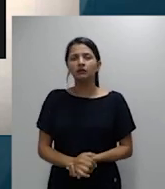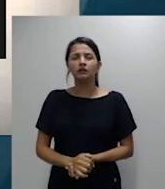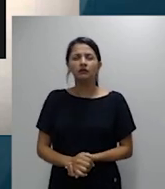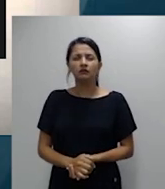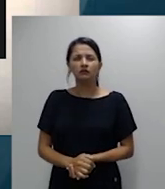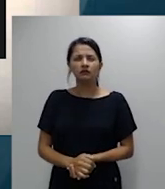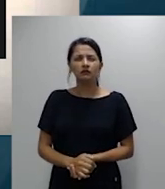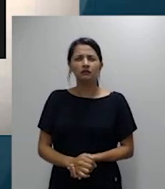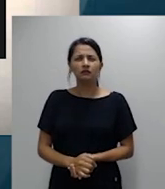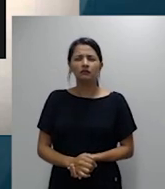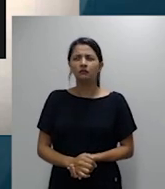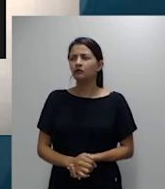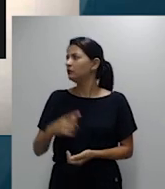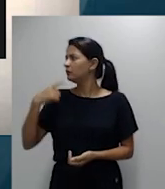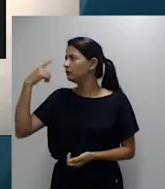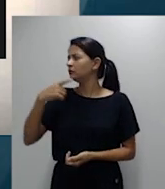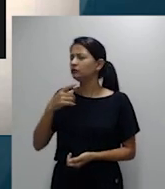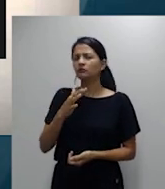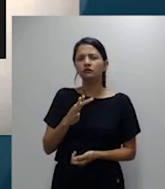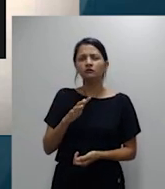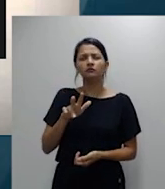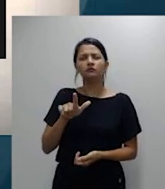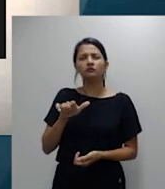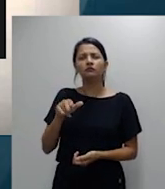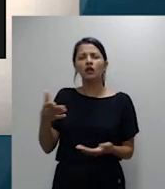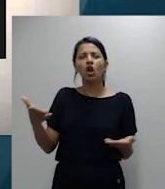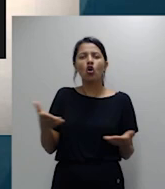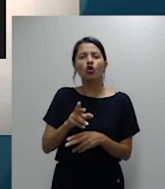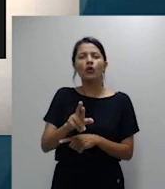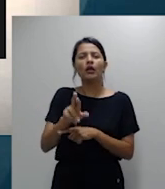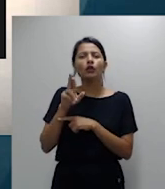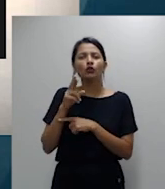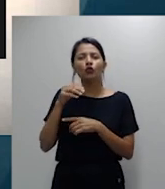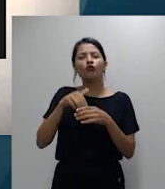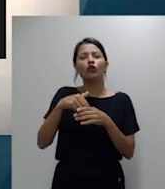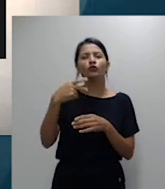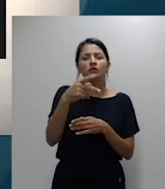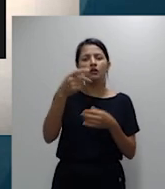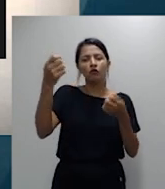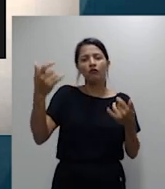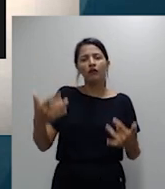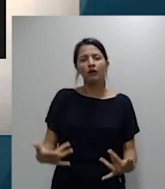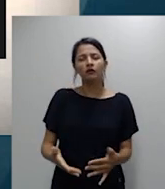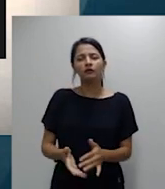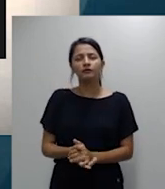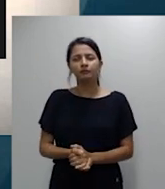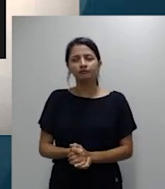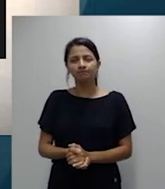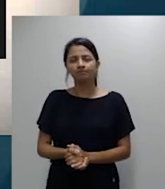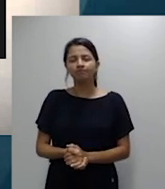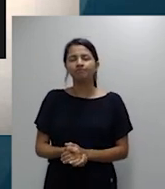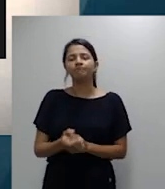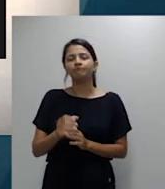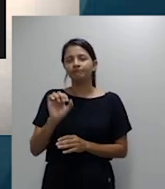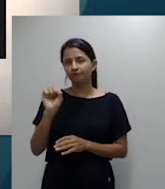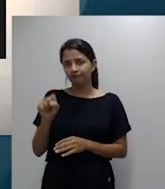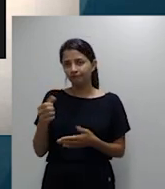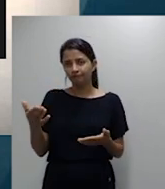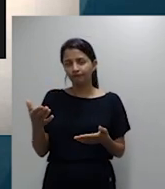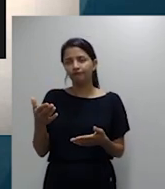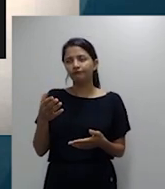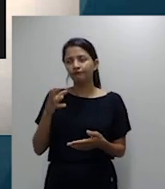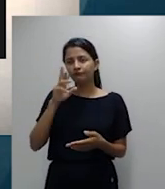Ligar Dr Flávio com a palavra o relator com seu bosta Ah pois não senhor presidente